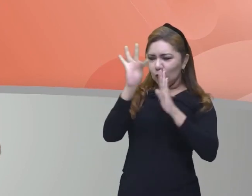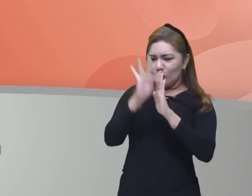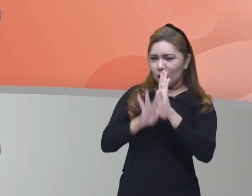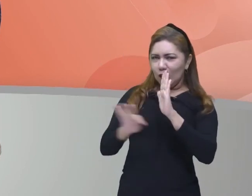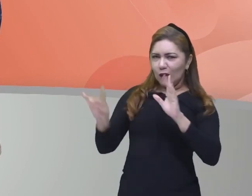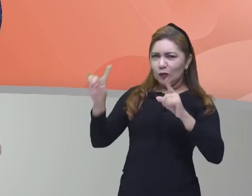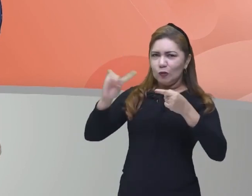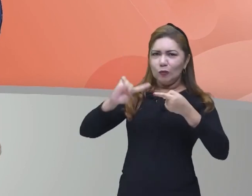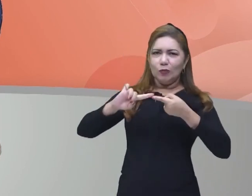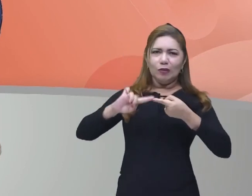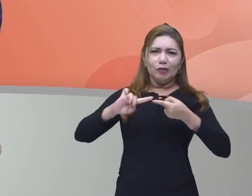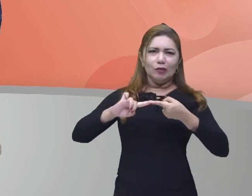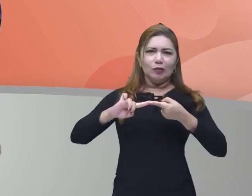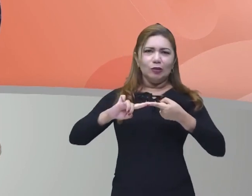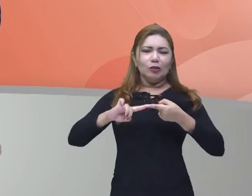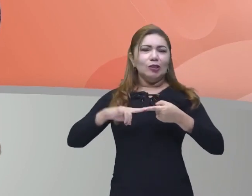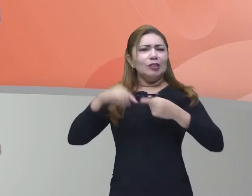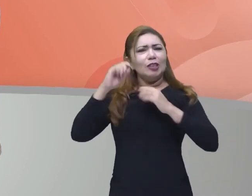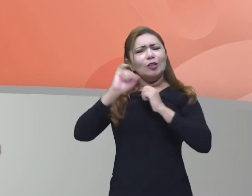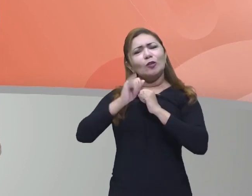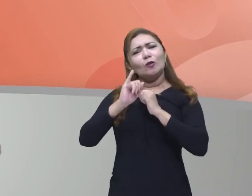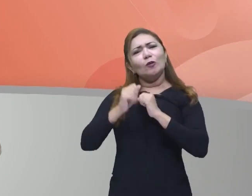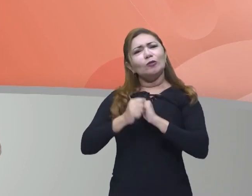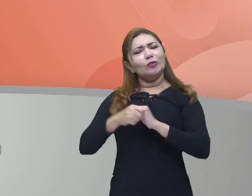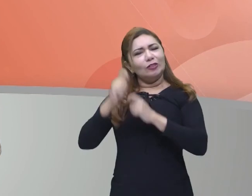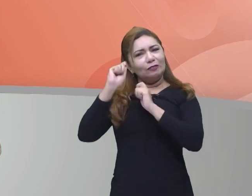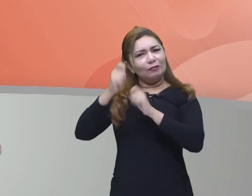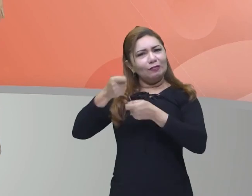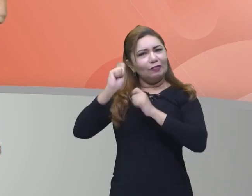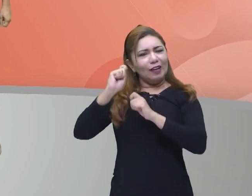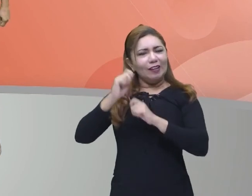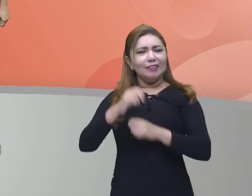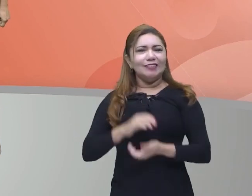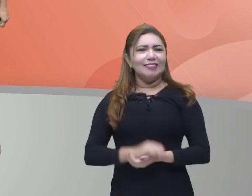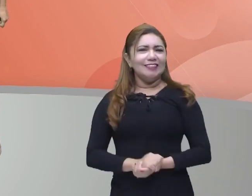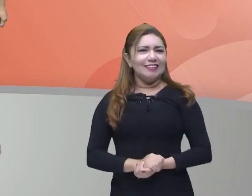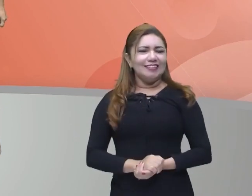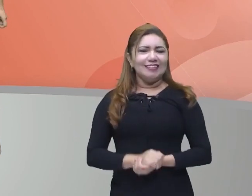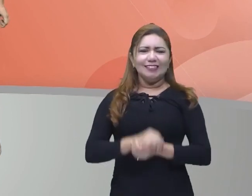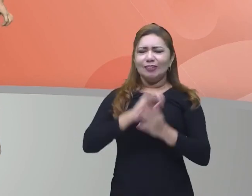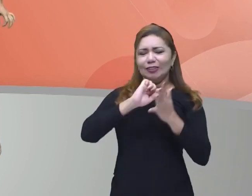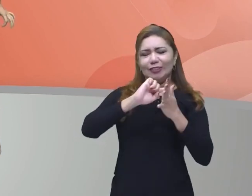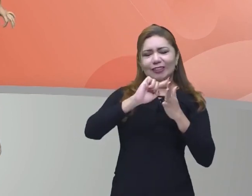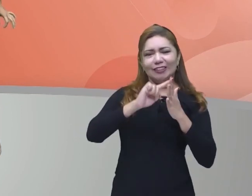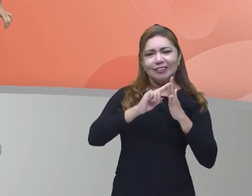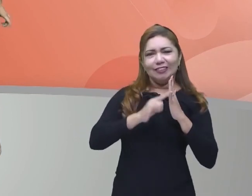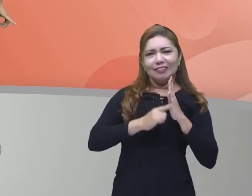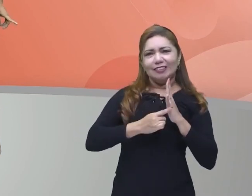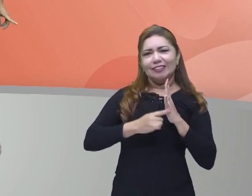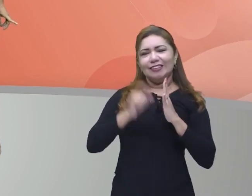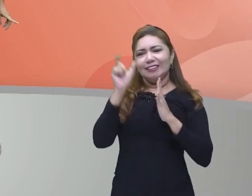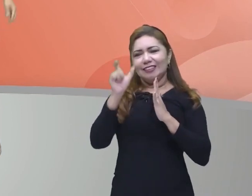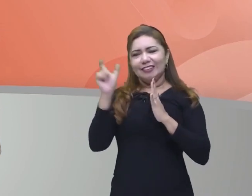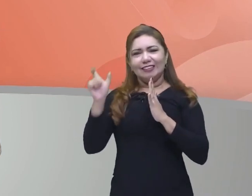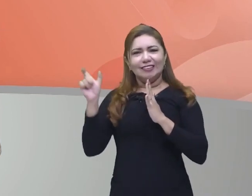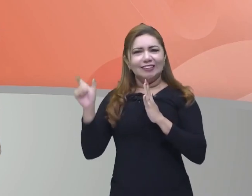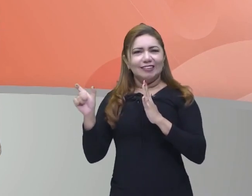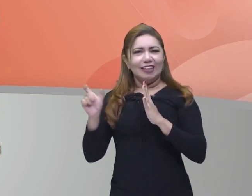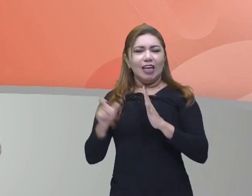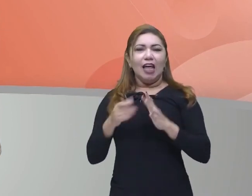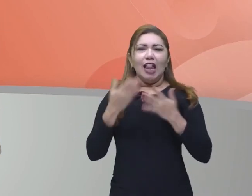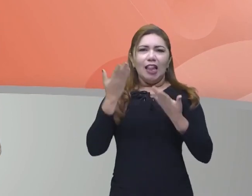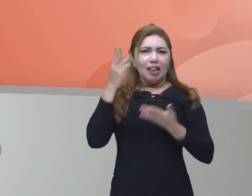gênero textual contos de fada, não é isso? E os seus personagens, que nem toda aquela história que você